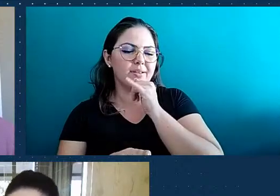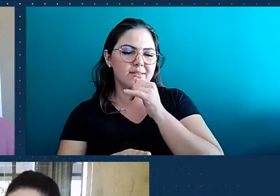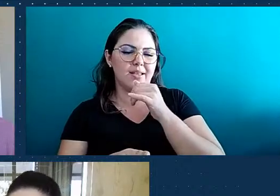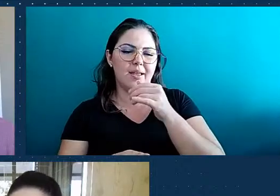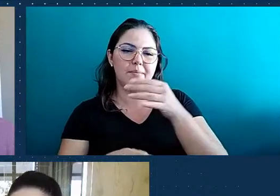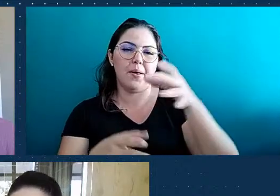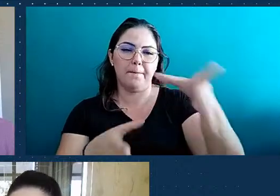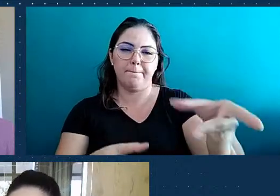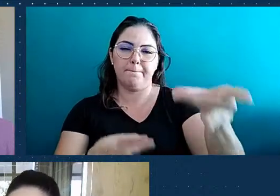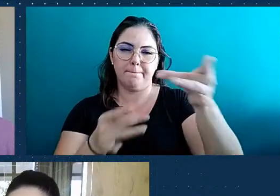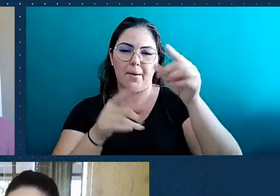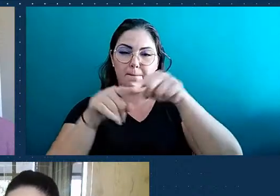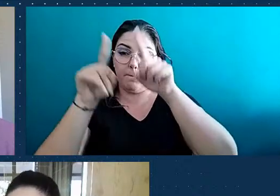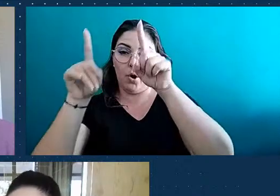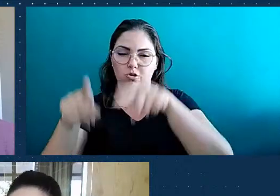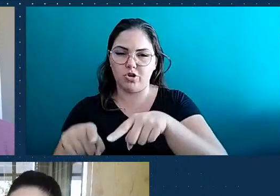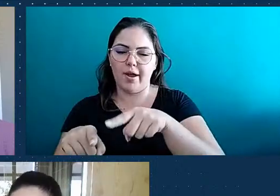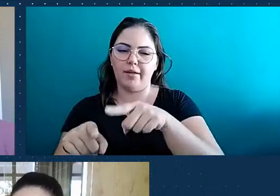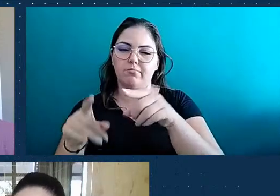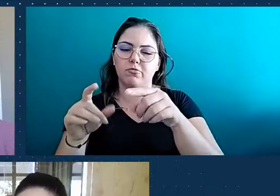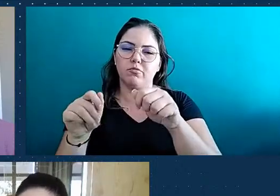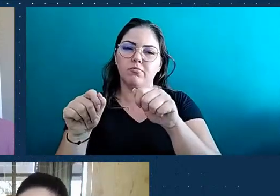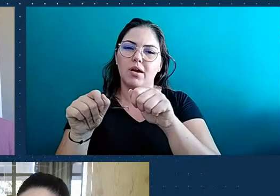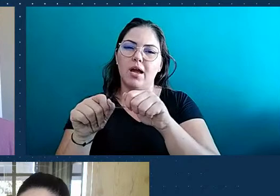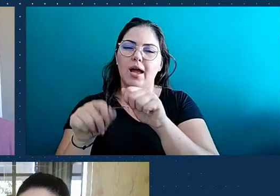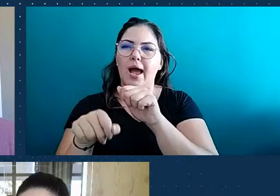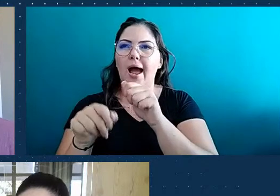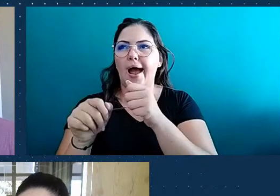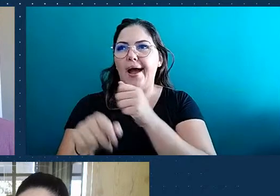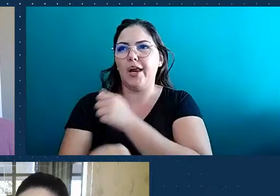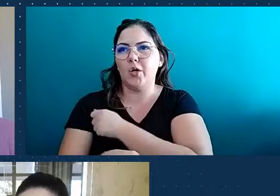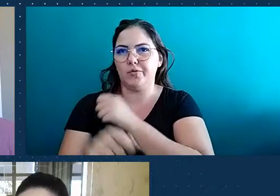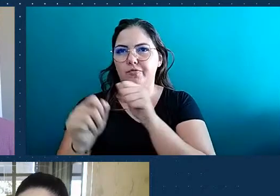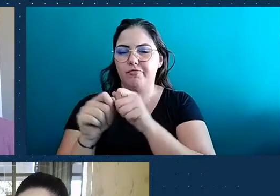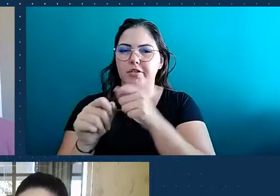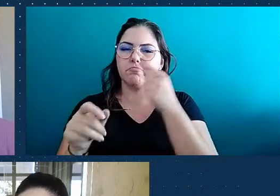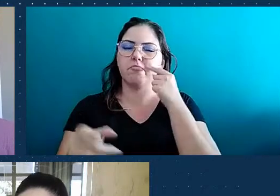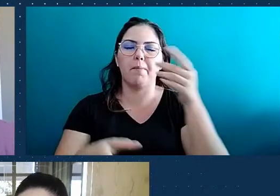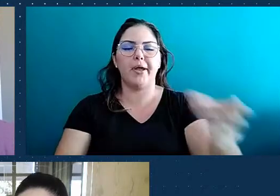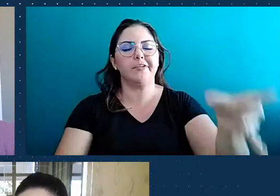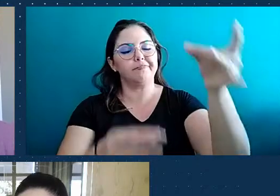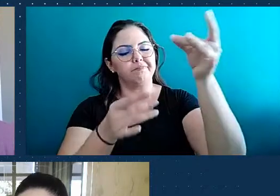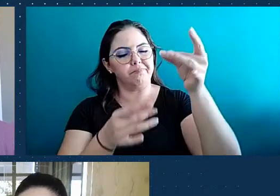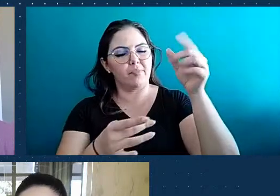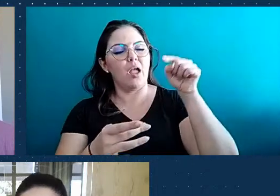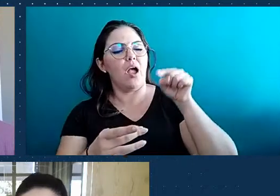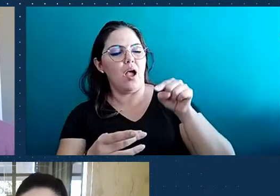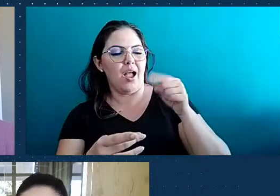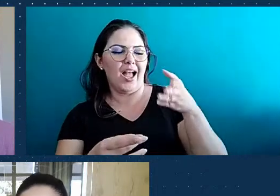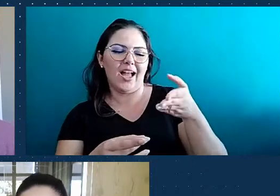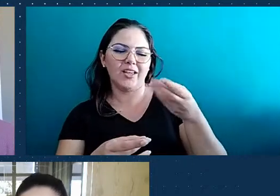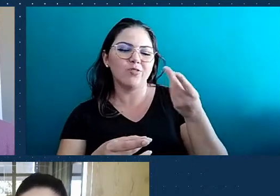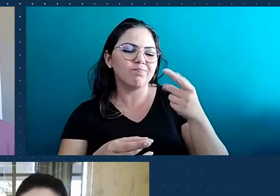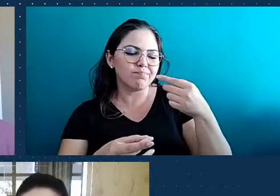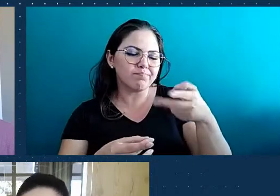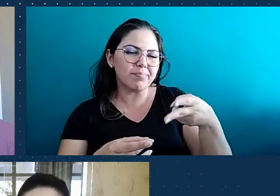vê muitas vezes uma questão que não está clara, uma questão que não dialoga com o objetivo,